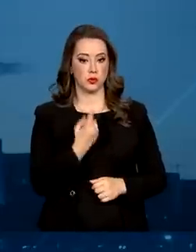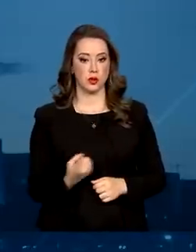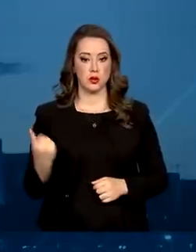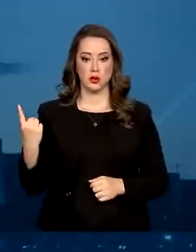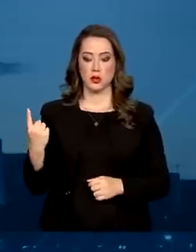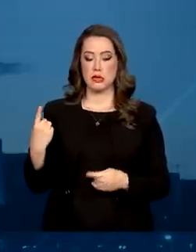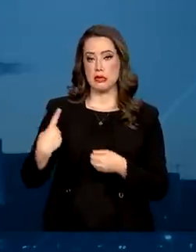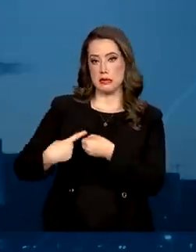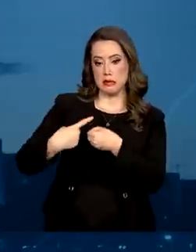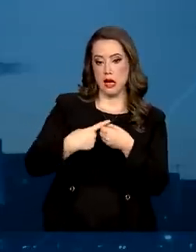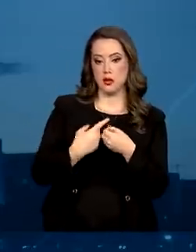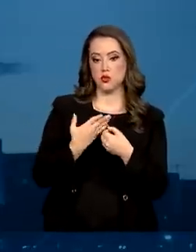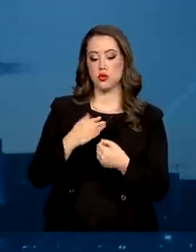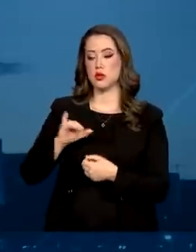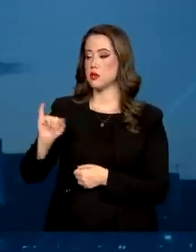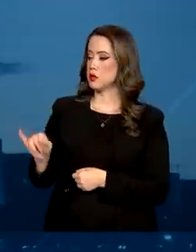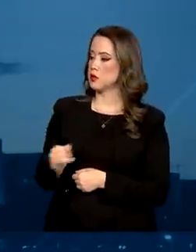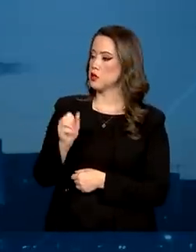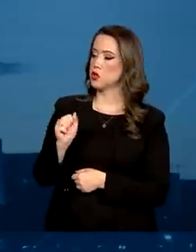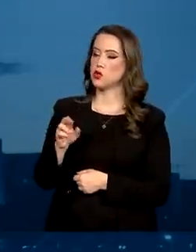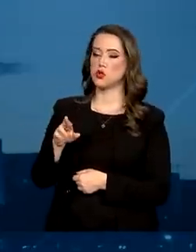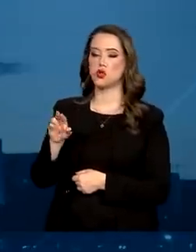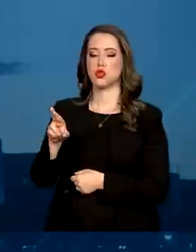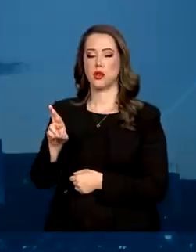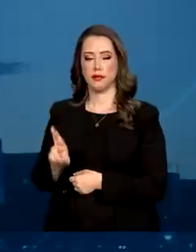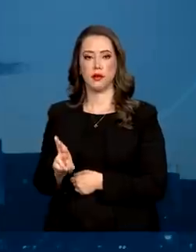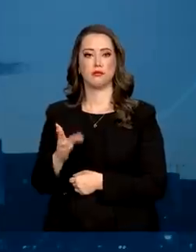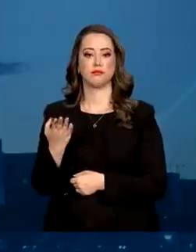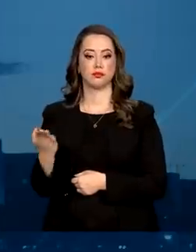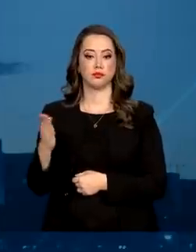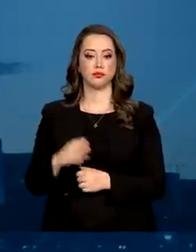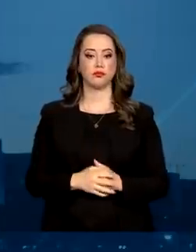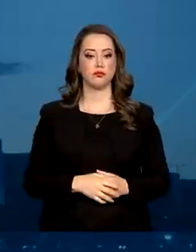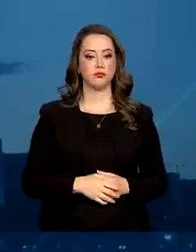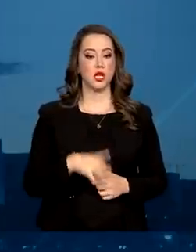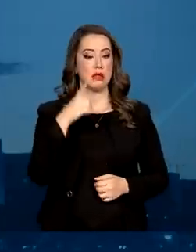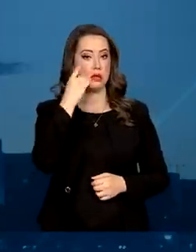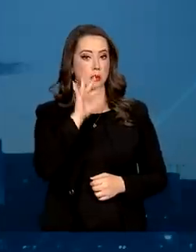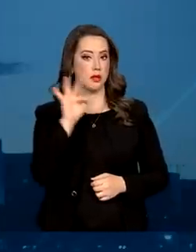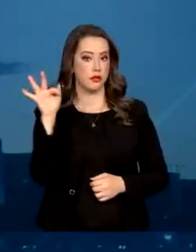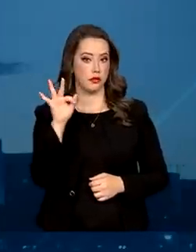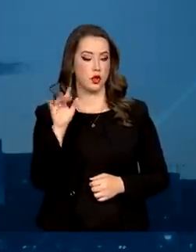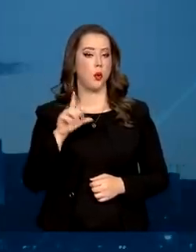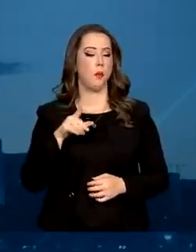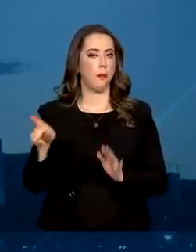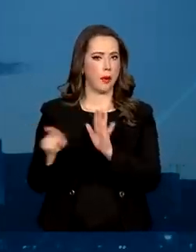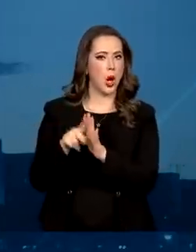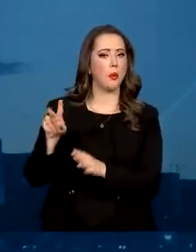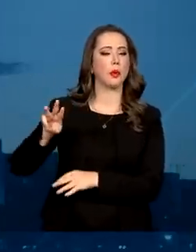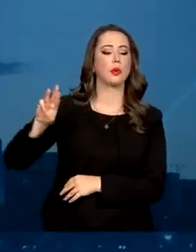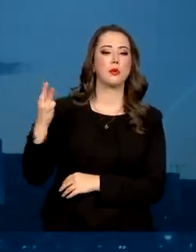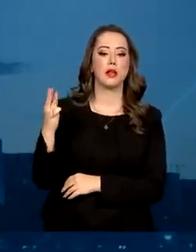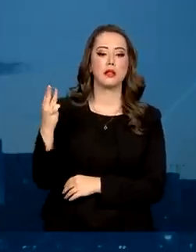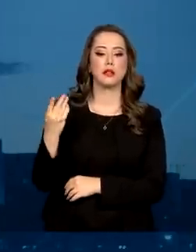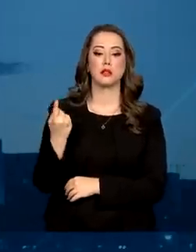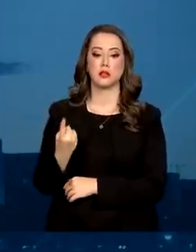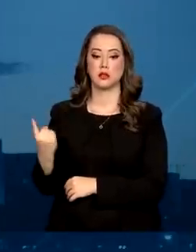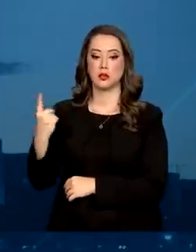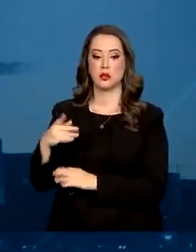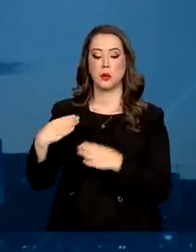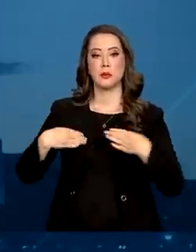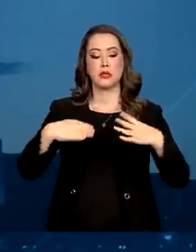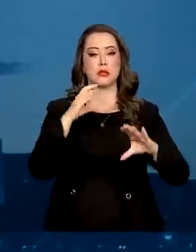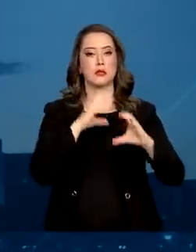já de filho presidente do MDB do Pará o deputado federal maranhense e Juscelino filho fica com o ministério